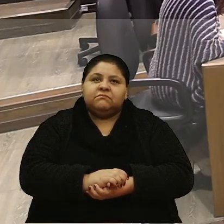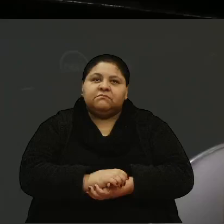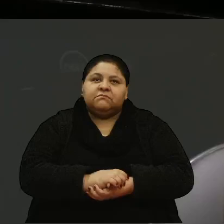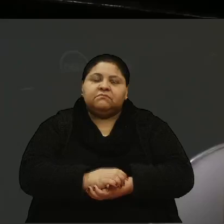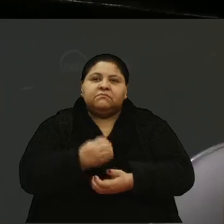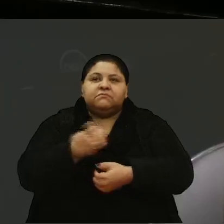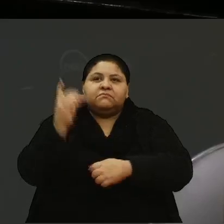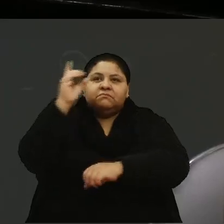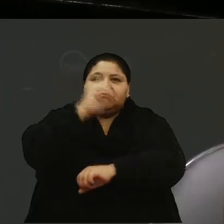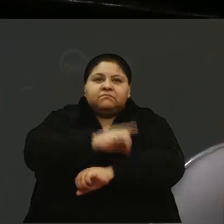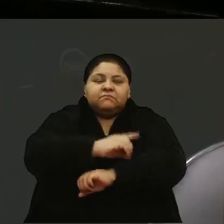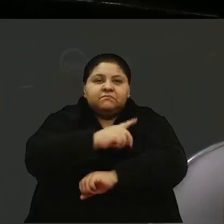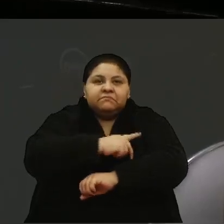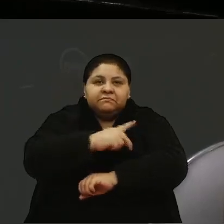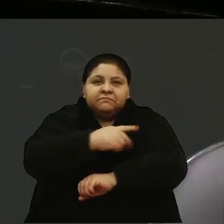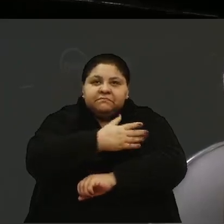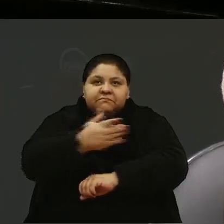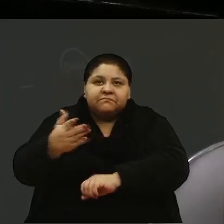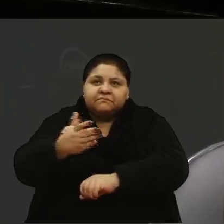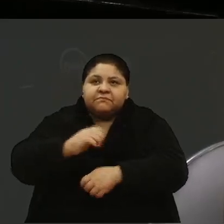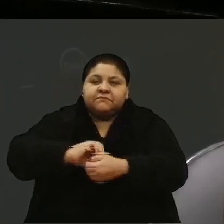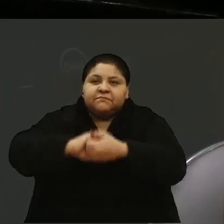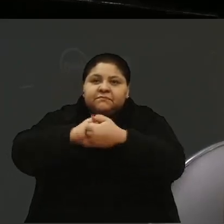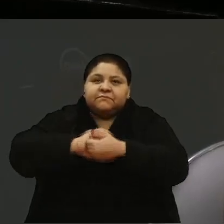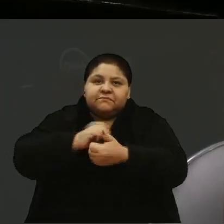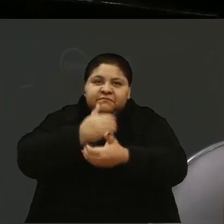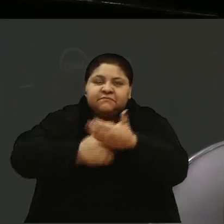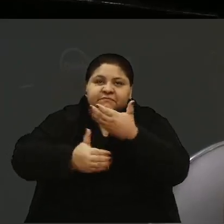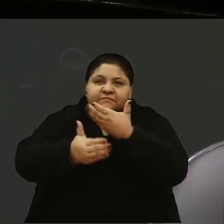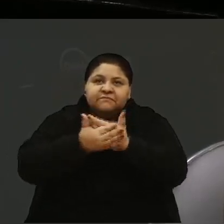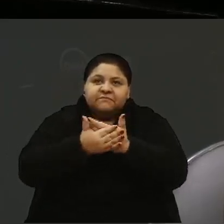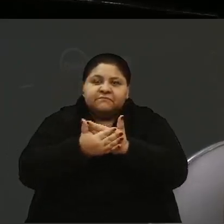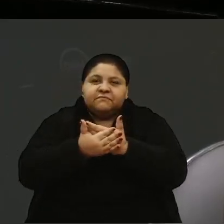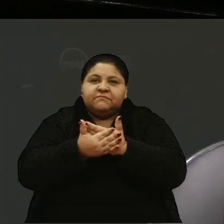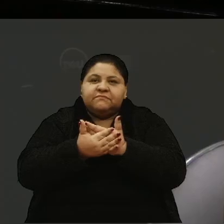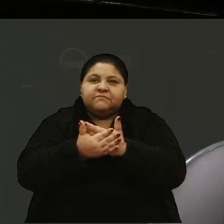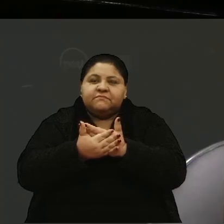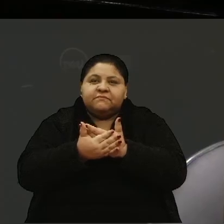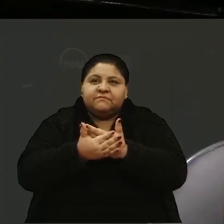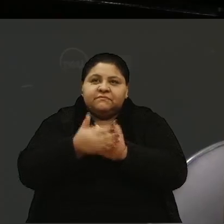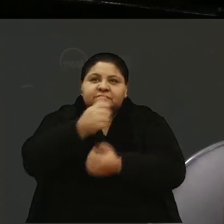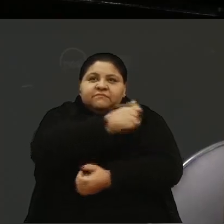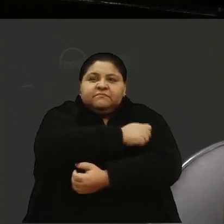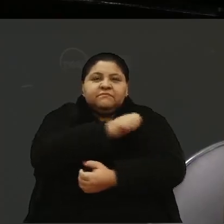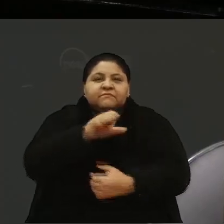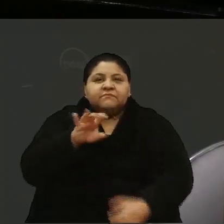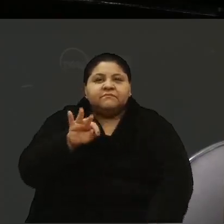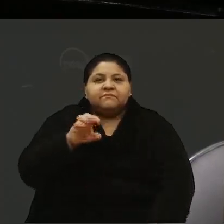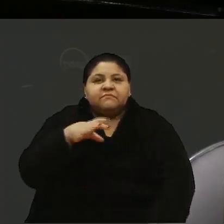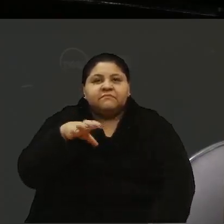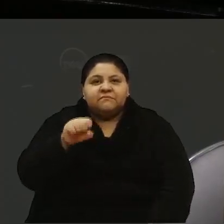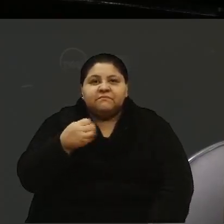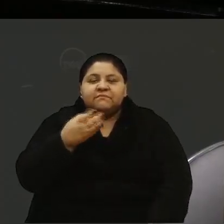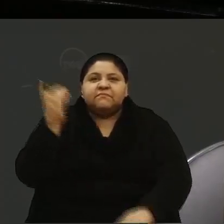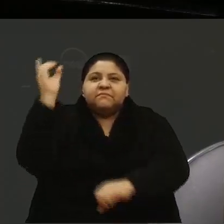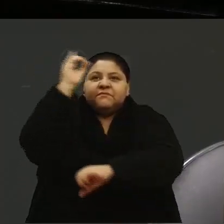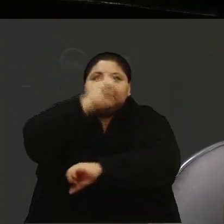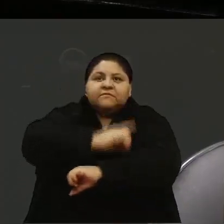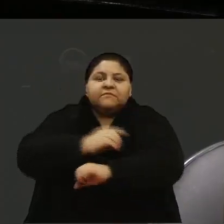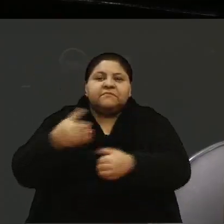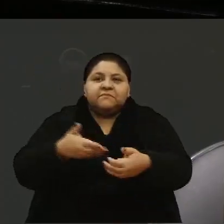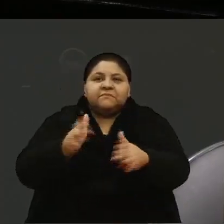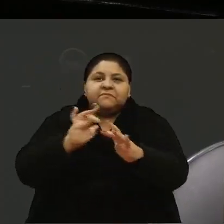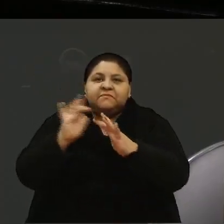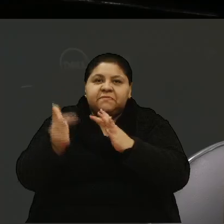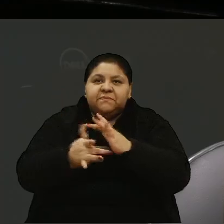Bom dia, presidente. Bom dia aos demais vereadores. Meus cumprimentos a todos e todas. Meus cumprimentos aos estudantes do ETEX. Bom dia. Bom dia a quem nos acompanha também pelas redes